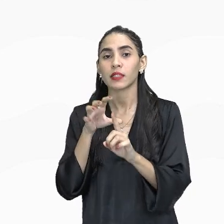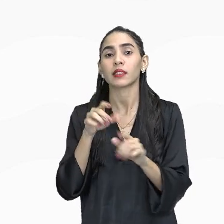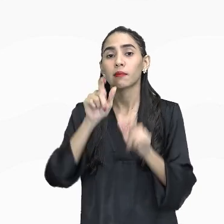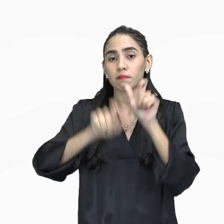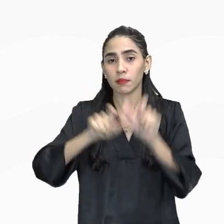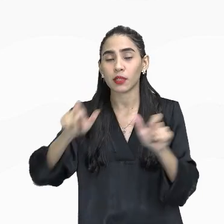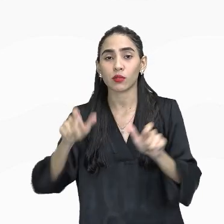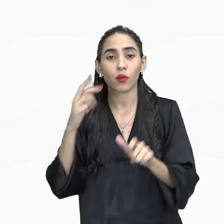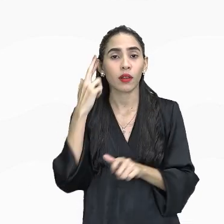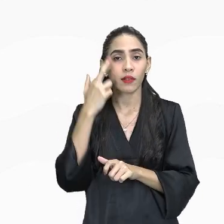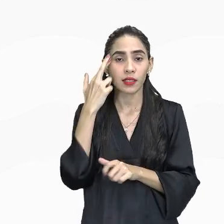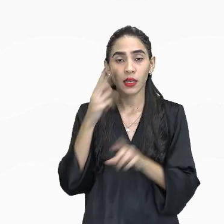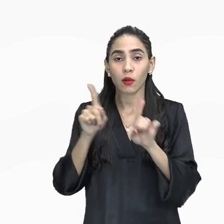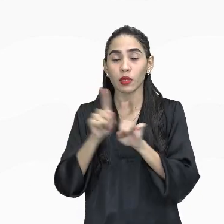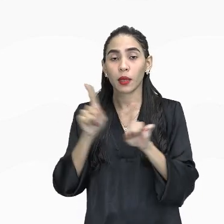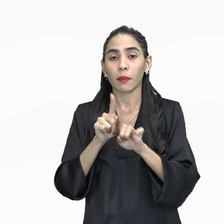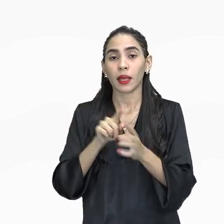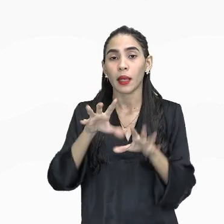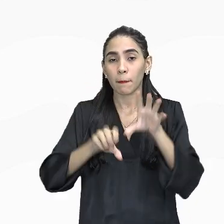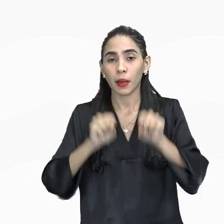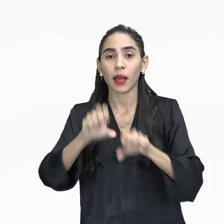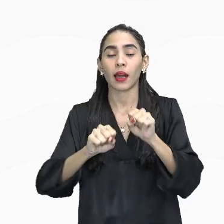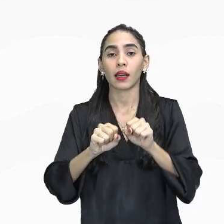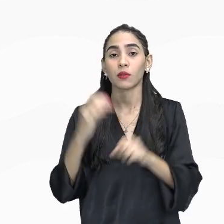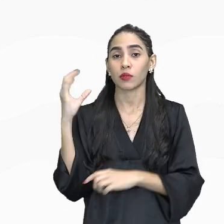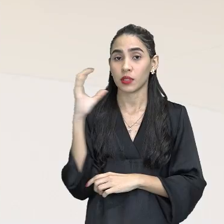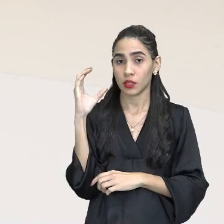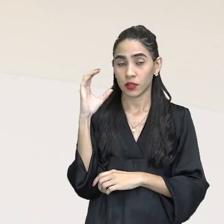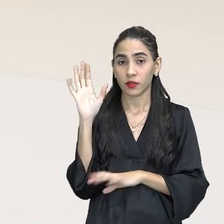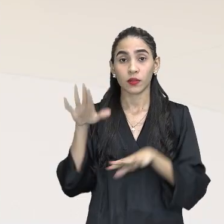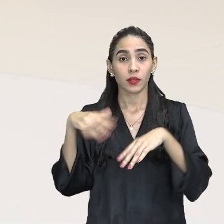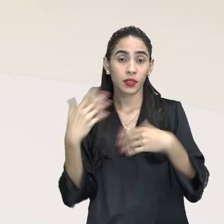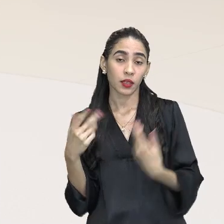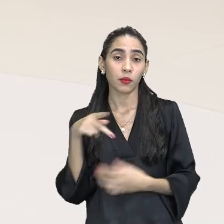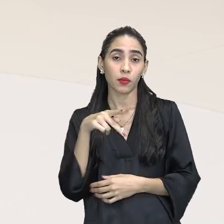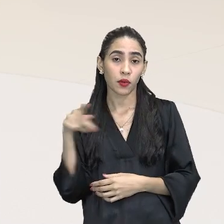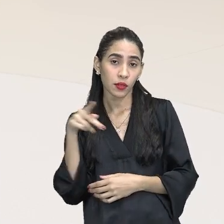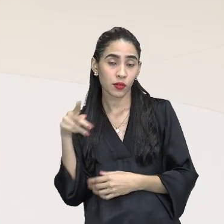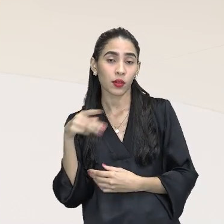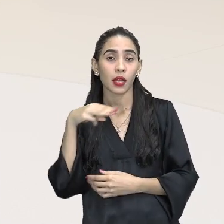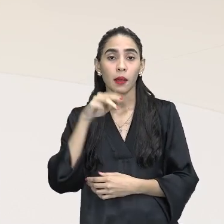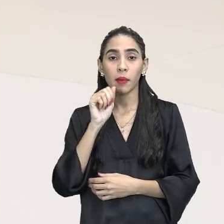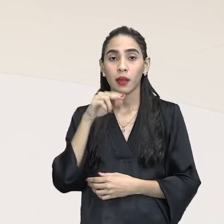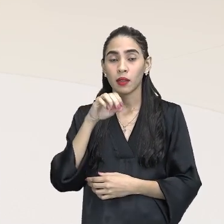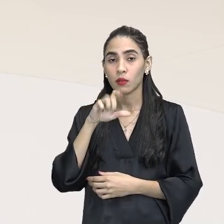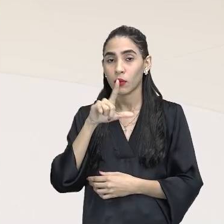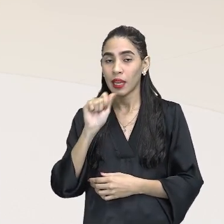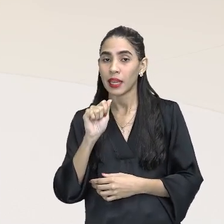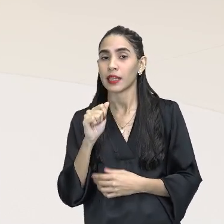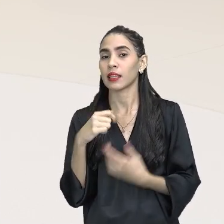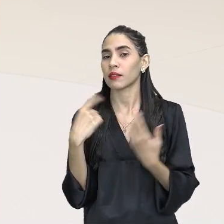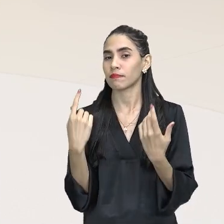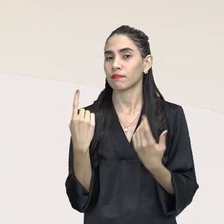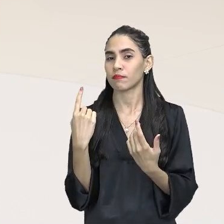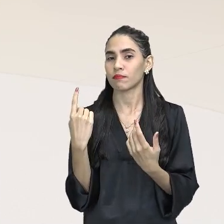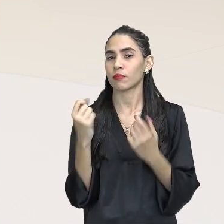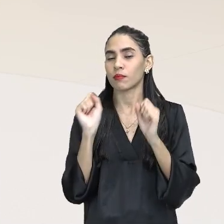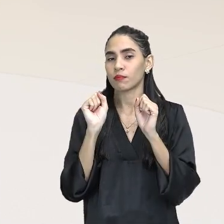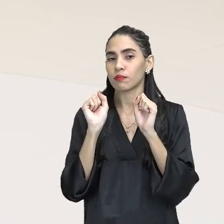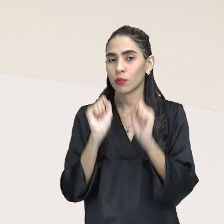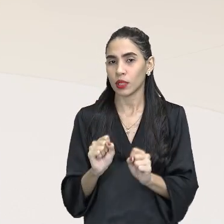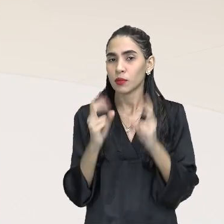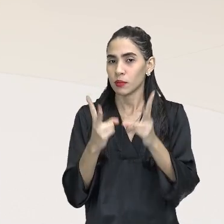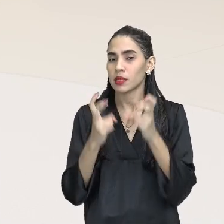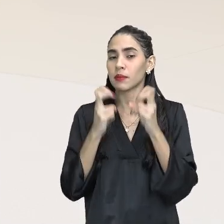dos dados científicos? Então, professora Manuela, a gente pode verificar que as pessoas já estão percebendo, certo? Então,